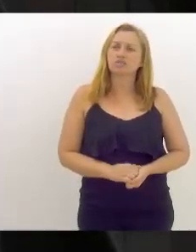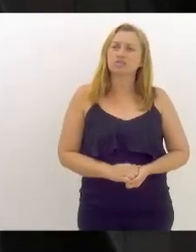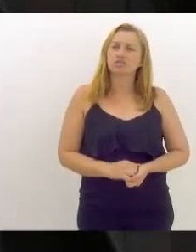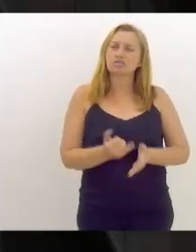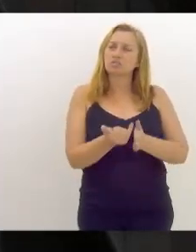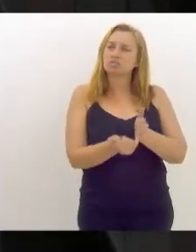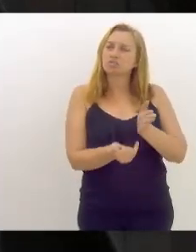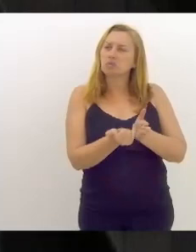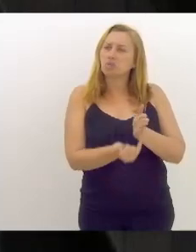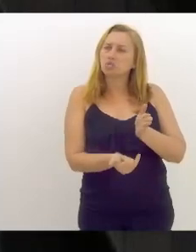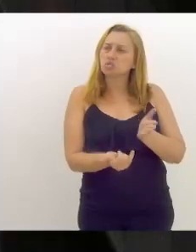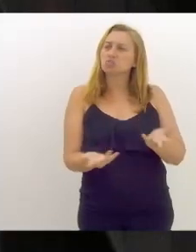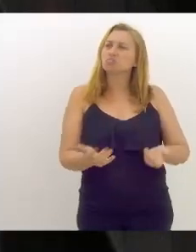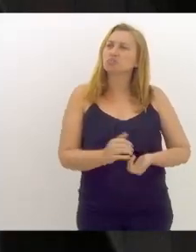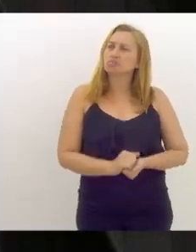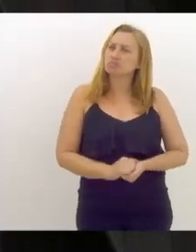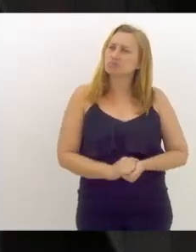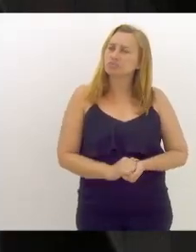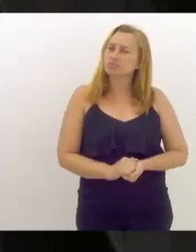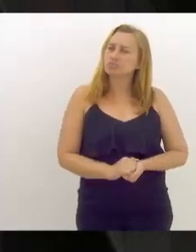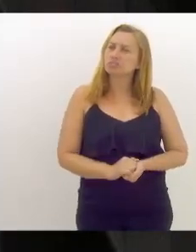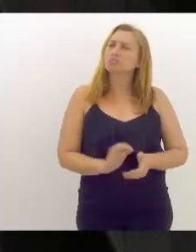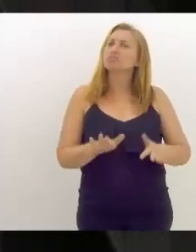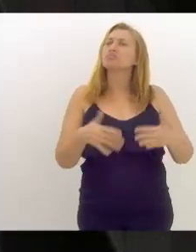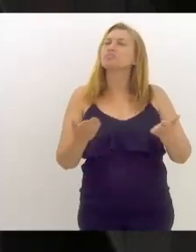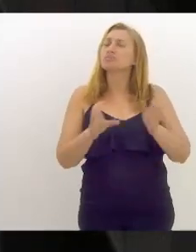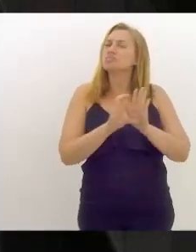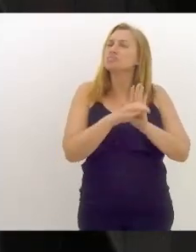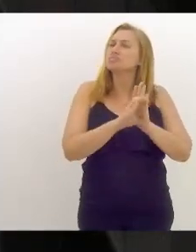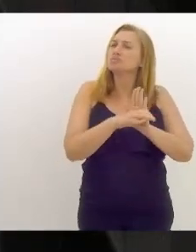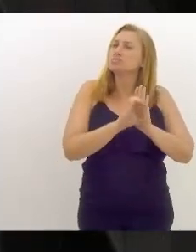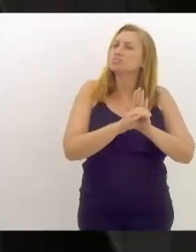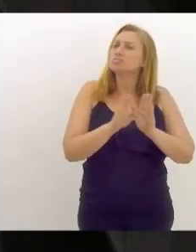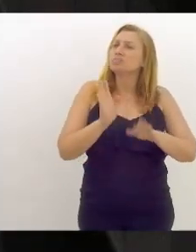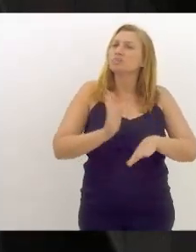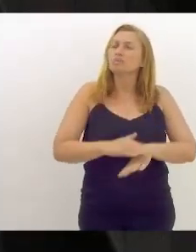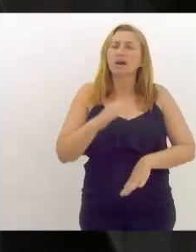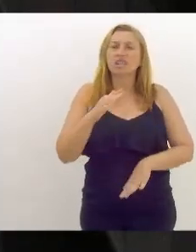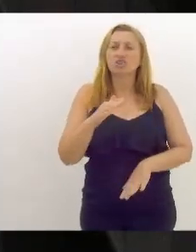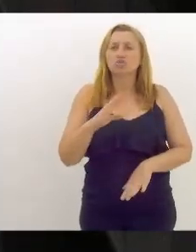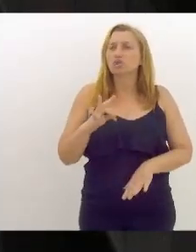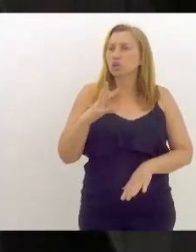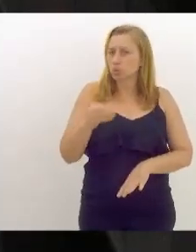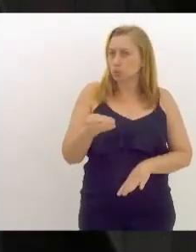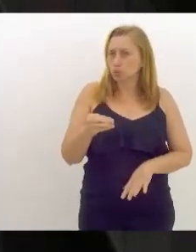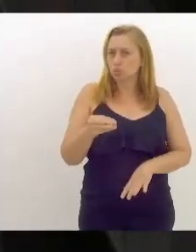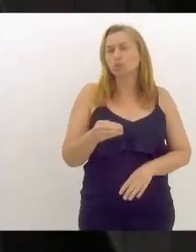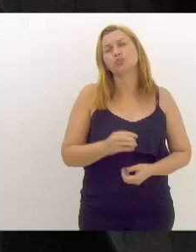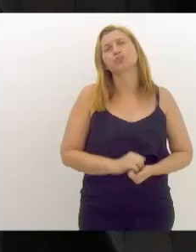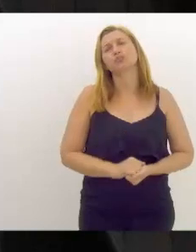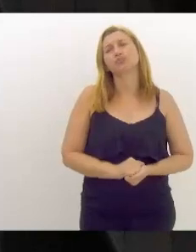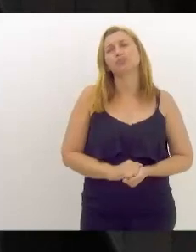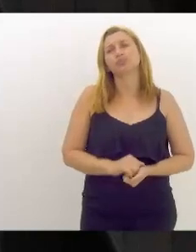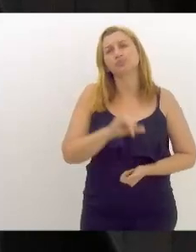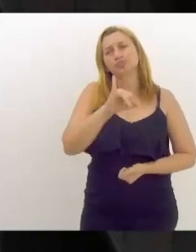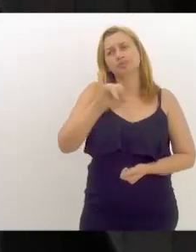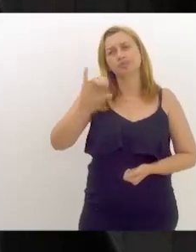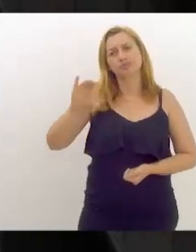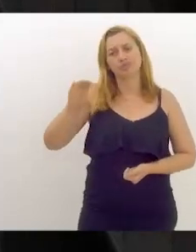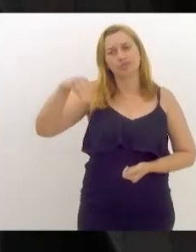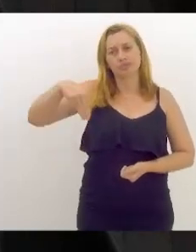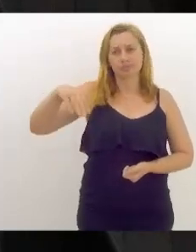Imposto de renda. Qual é o conceito de imposto de renda? Mais do que nunca, porque o